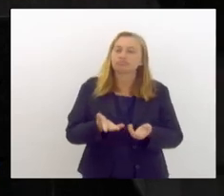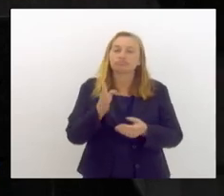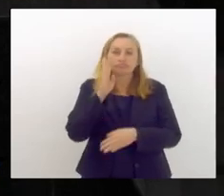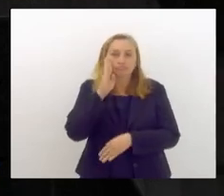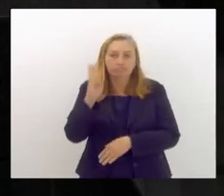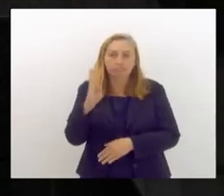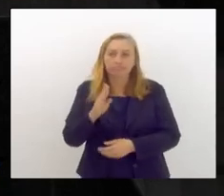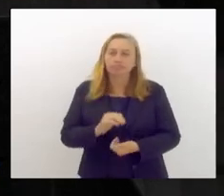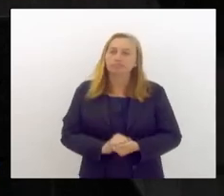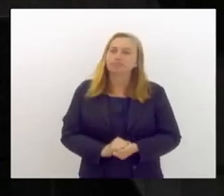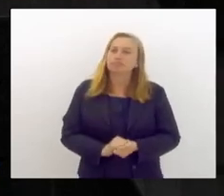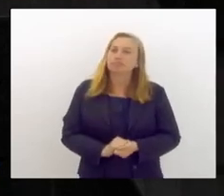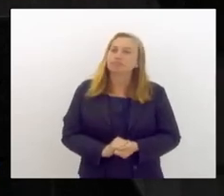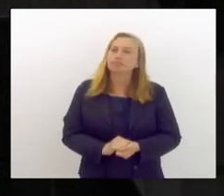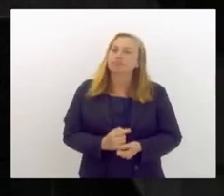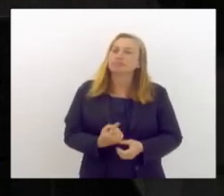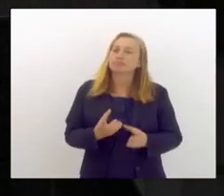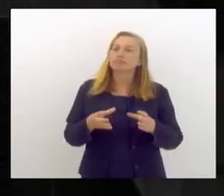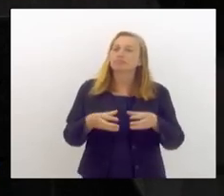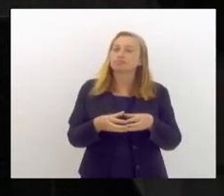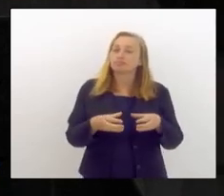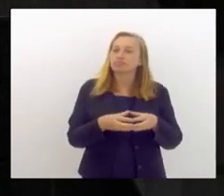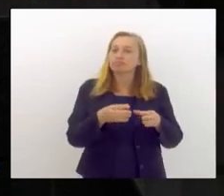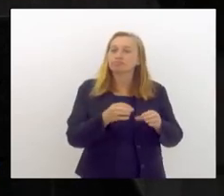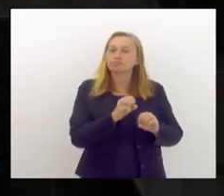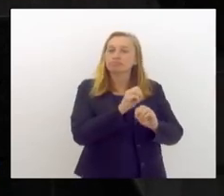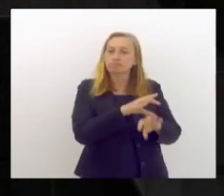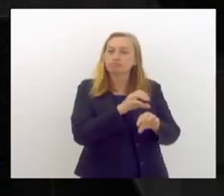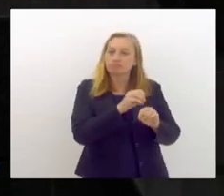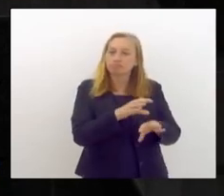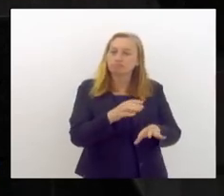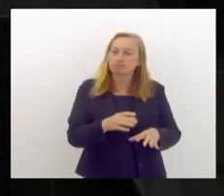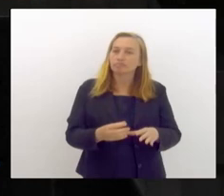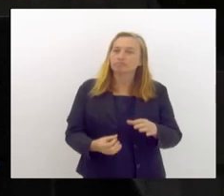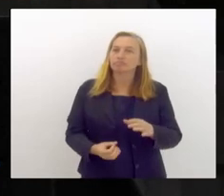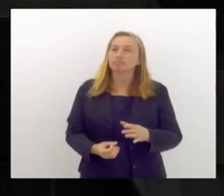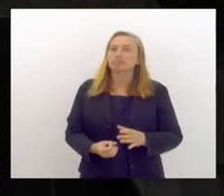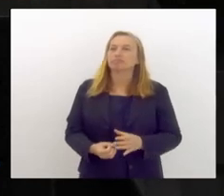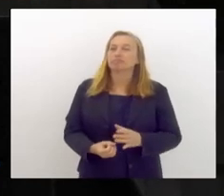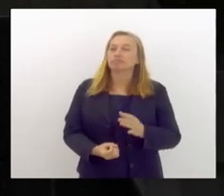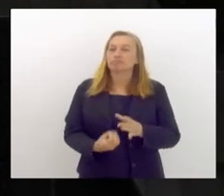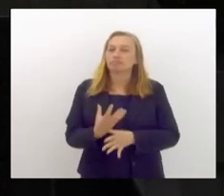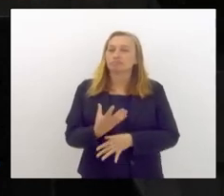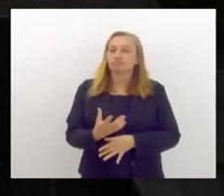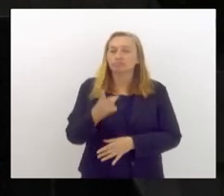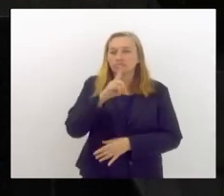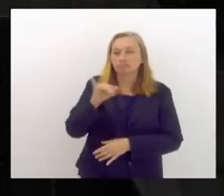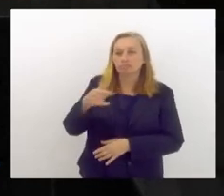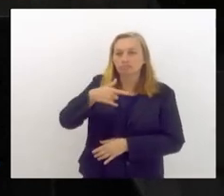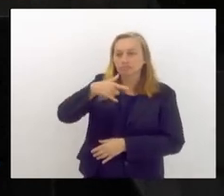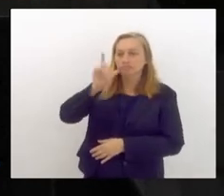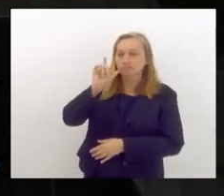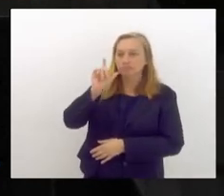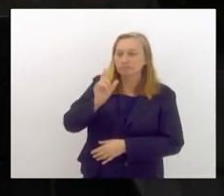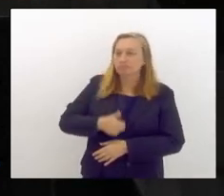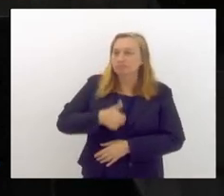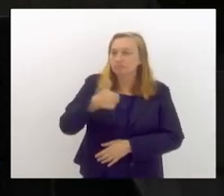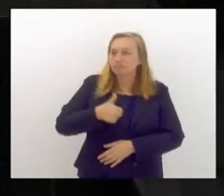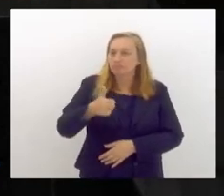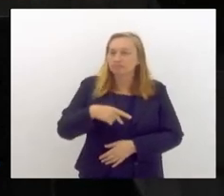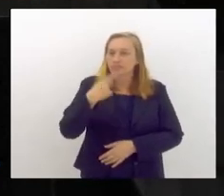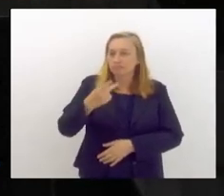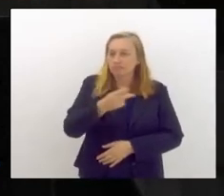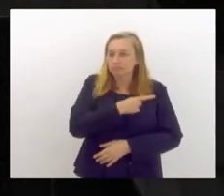principalmente de uma comissão de educação que se instalou nessa casa na data de ontem, e na primeira fala do